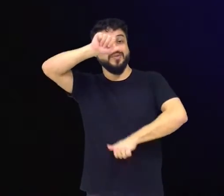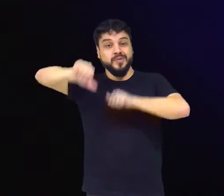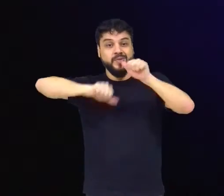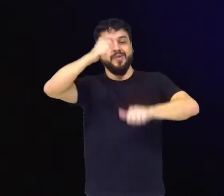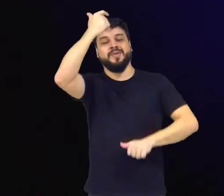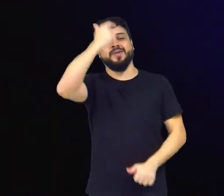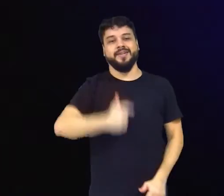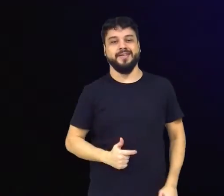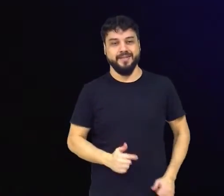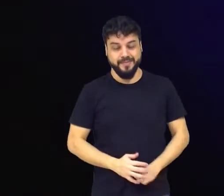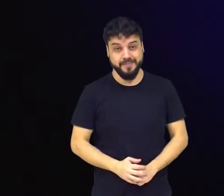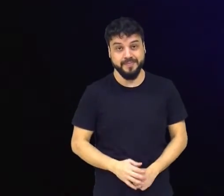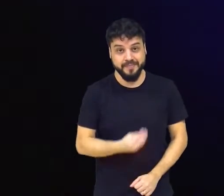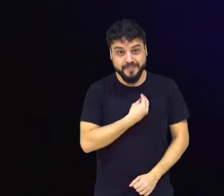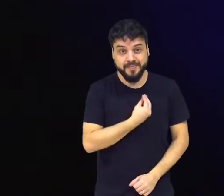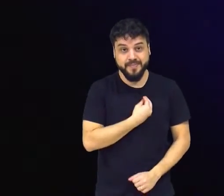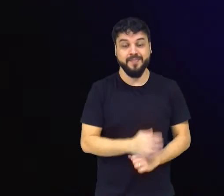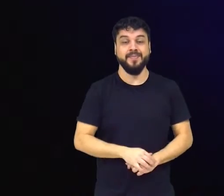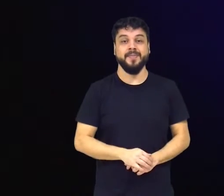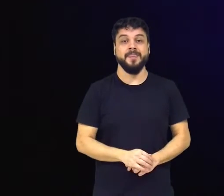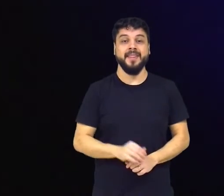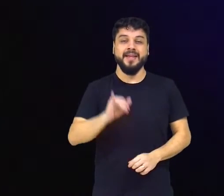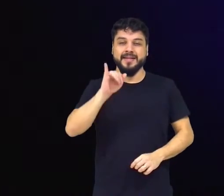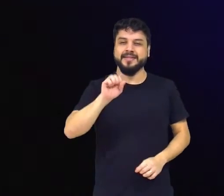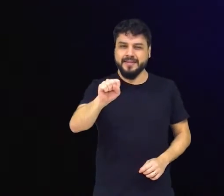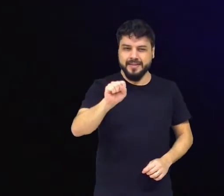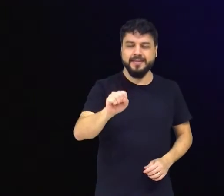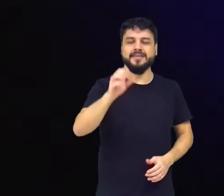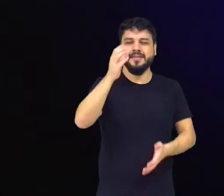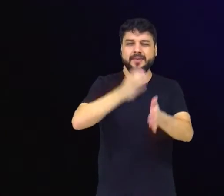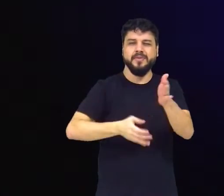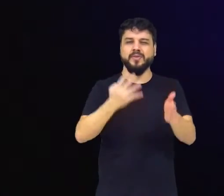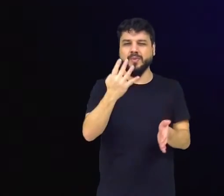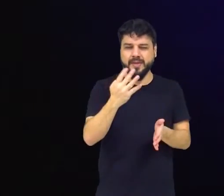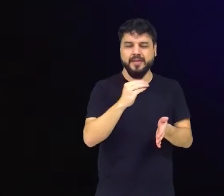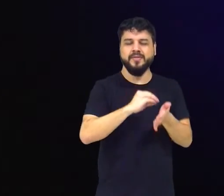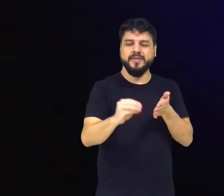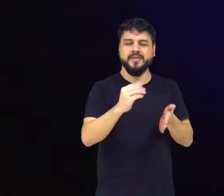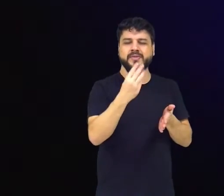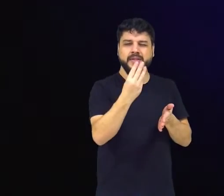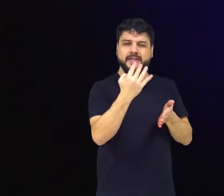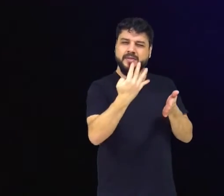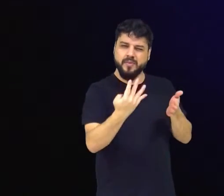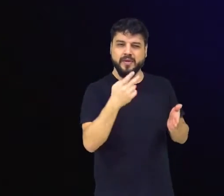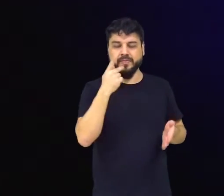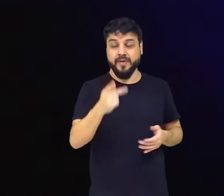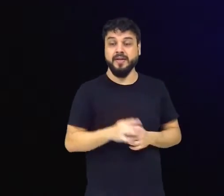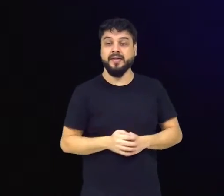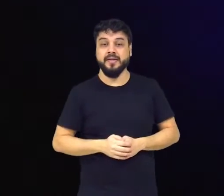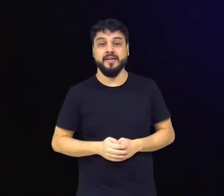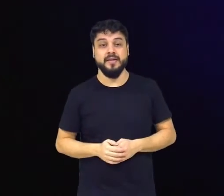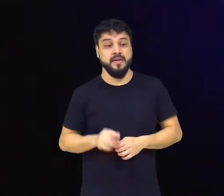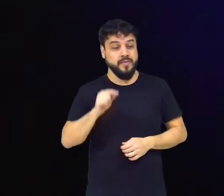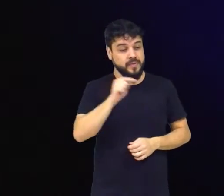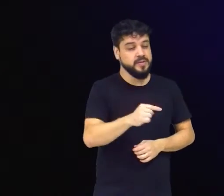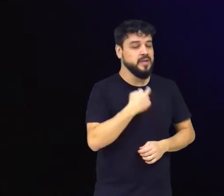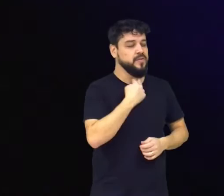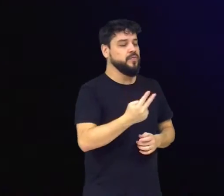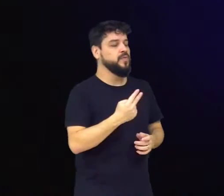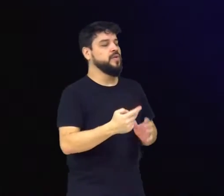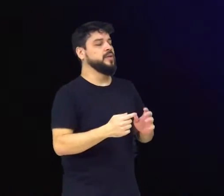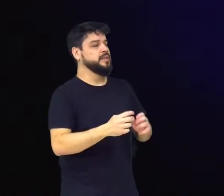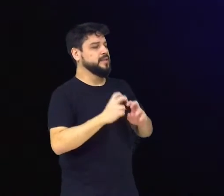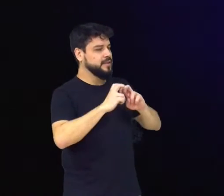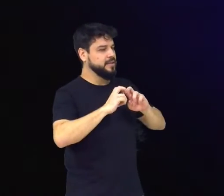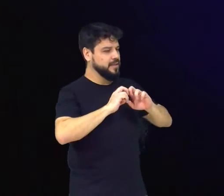vida. Versículos 3 e 4 de Isaías 40 diz assim: Voz do que clama no deserto, preparai o caminho do Senhor, endireitai